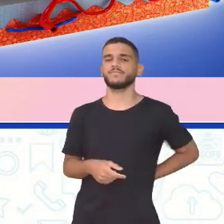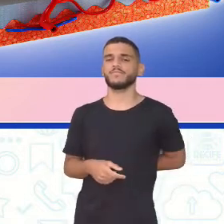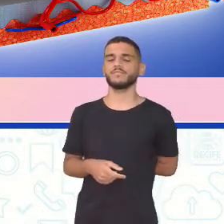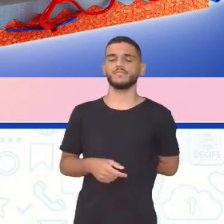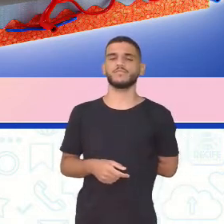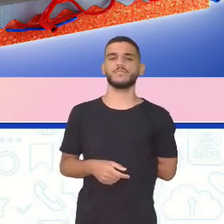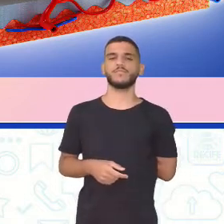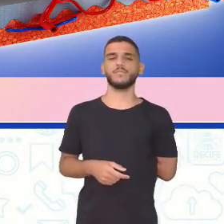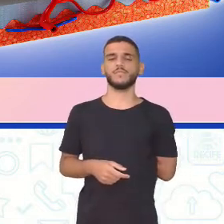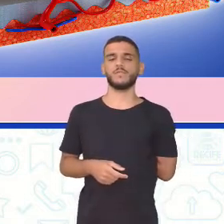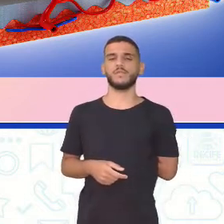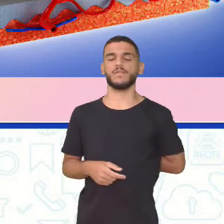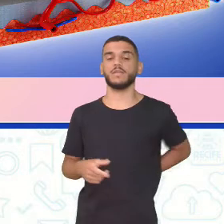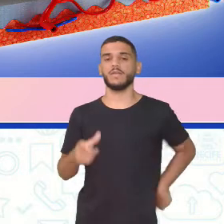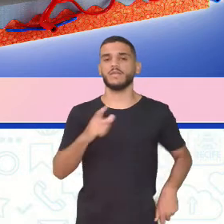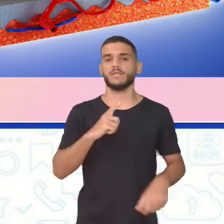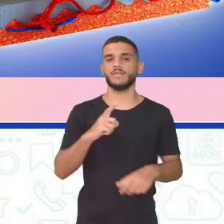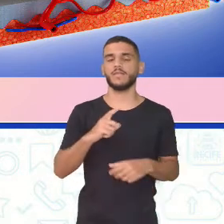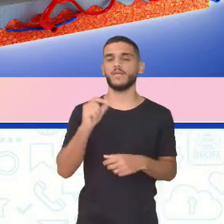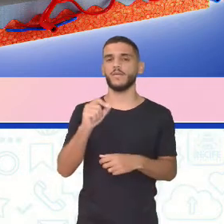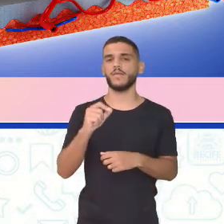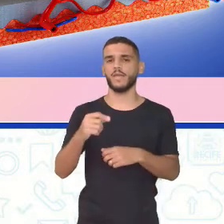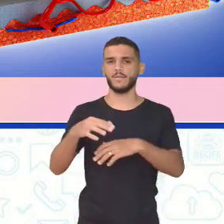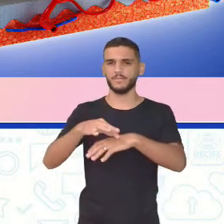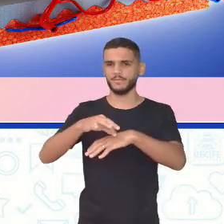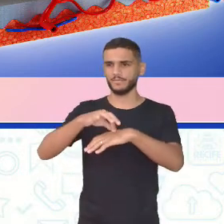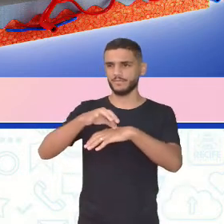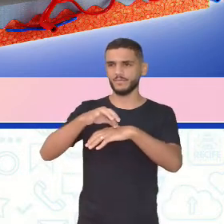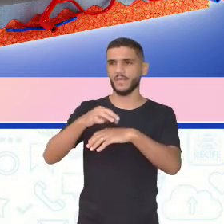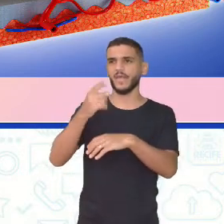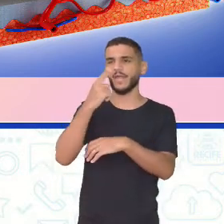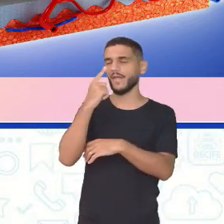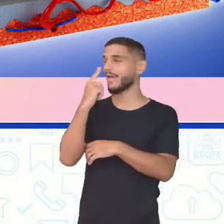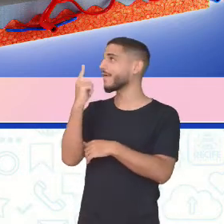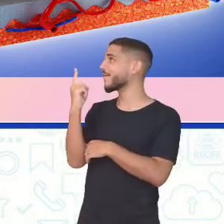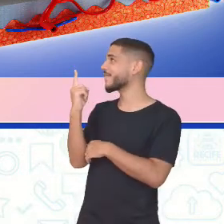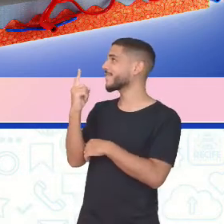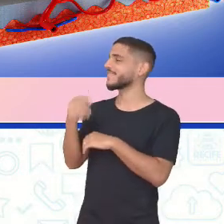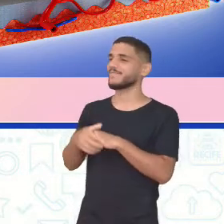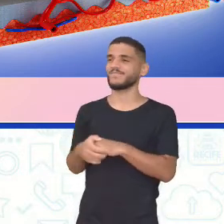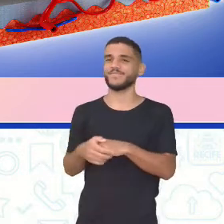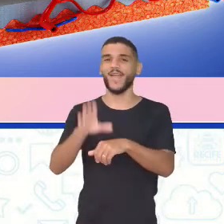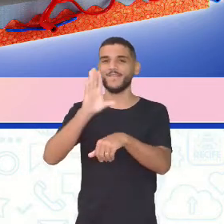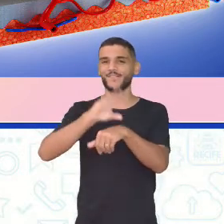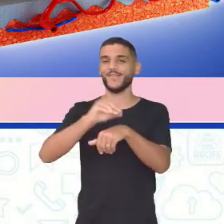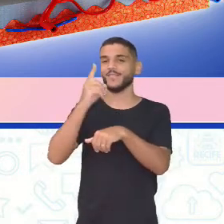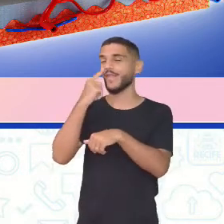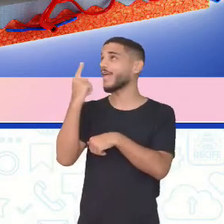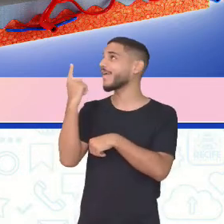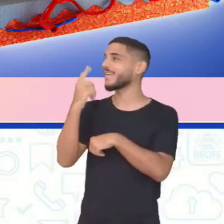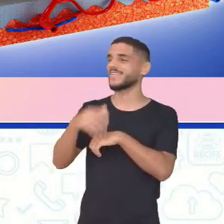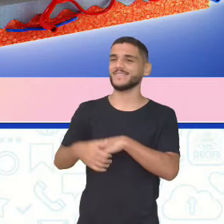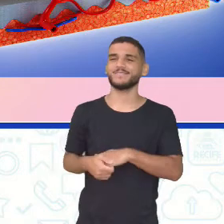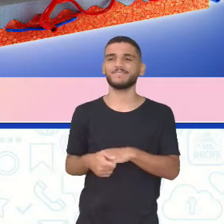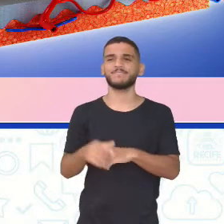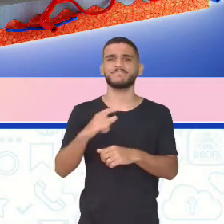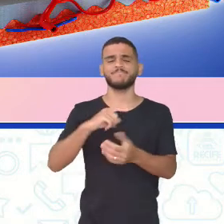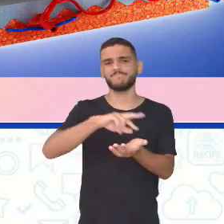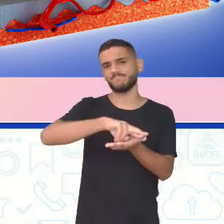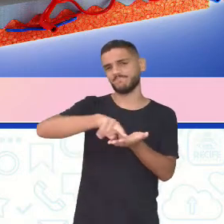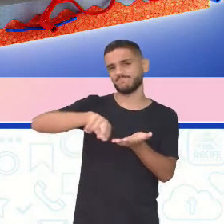aí da nossa pele. Lembrando que a gente vai falar dessa questão da pele, dizendo que nesse trechinho a gente tem vários